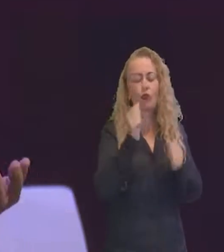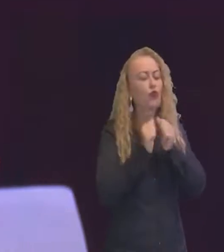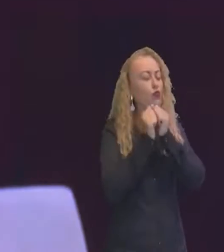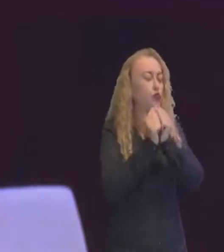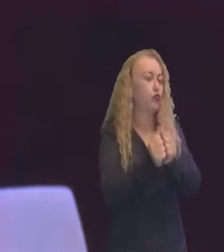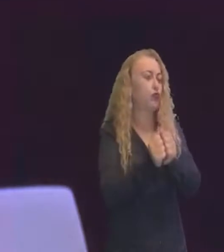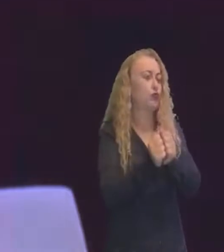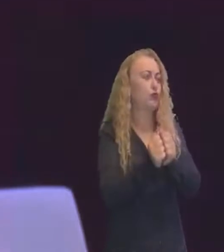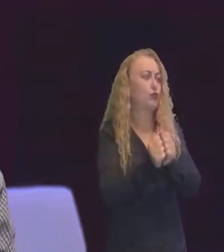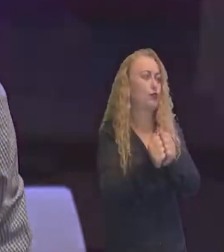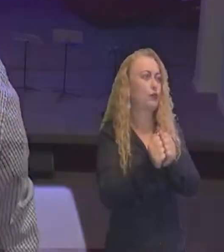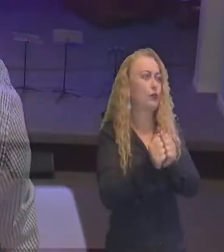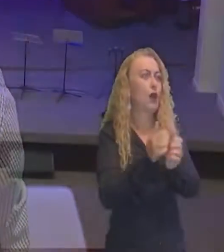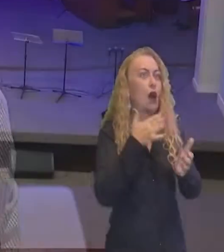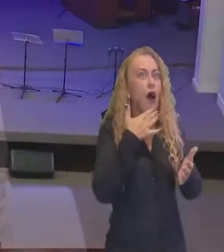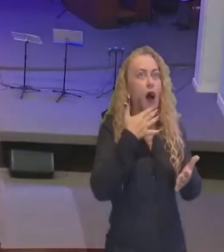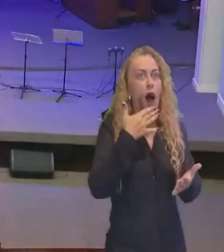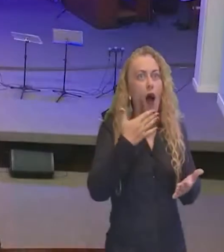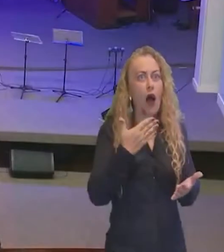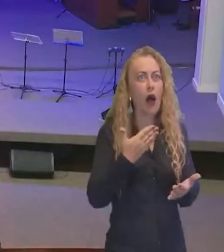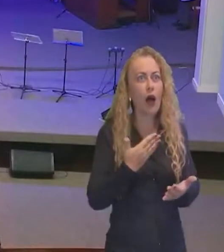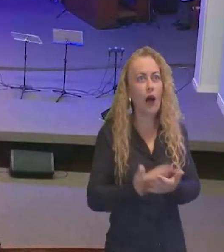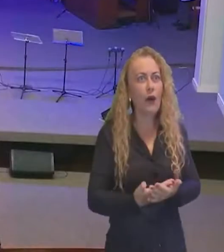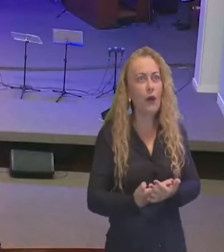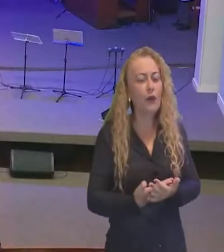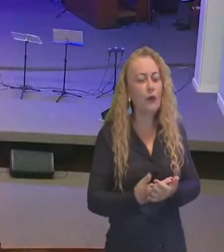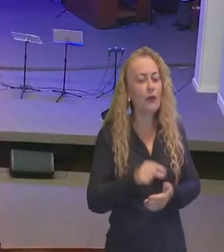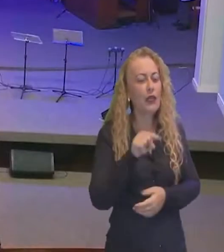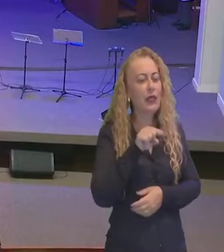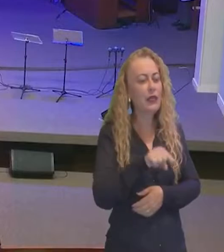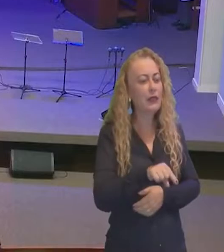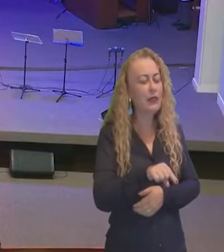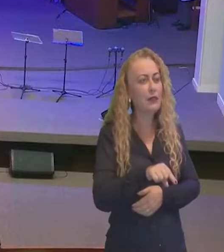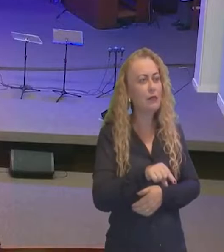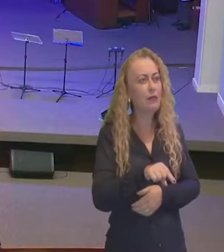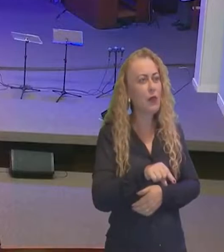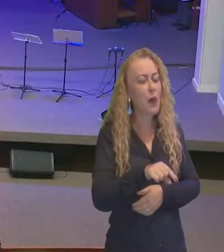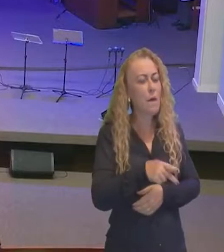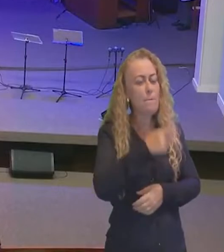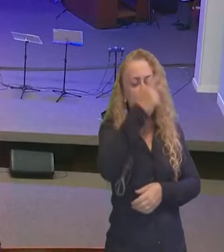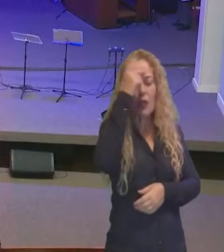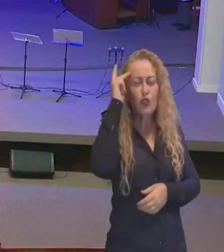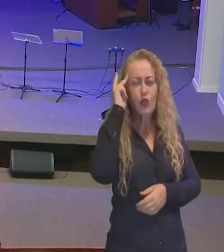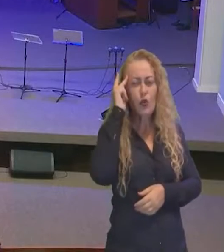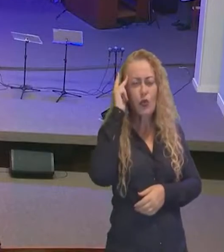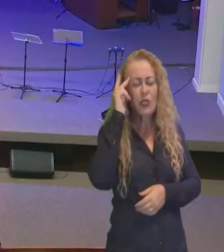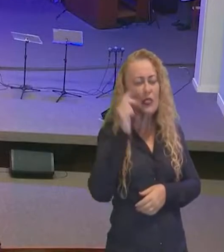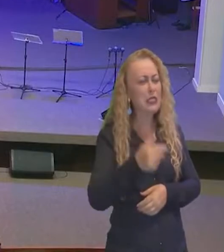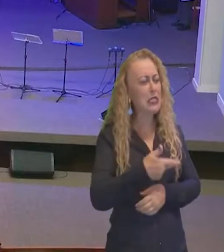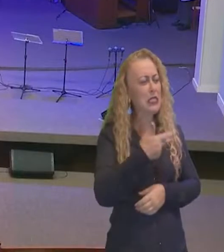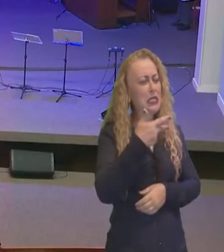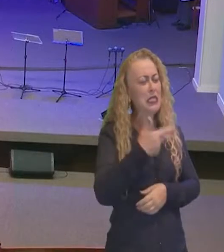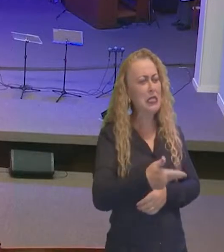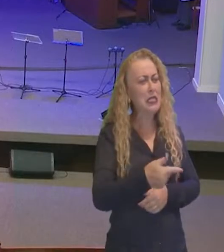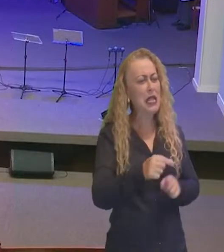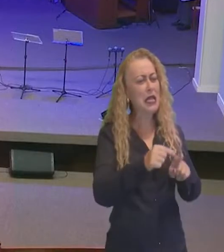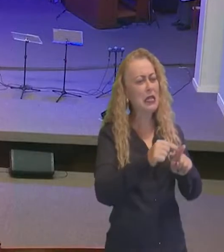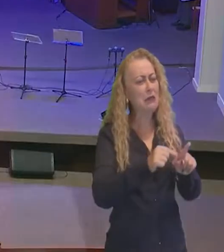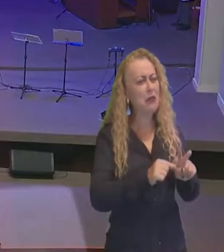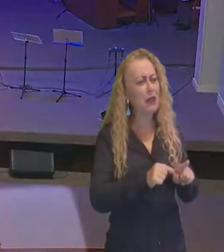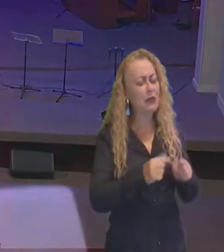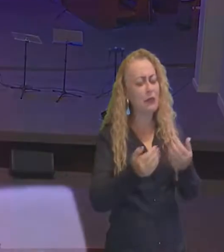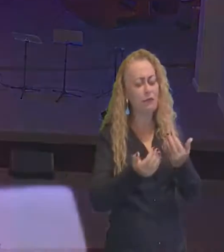estou impressionado, um casal casa, com 3 meses, está separando. Nós não temos